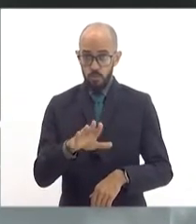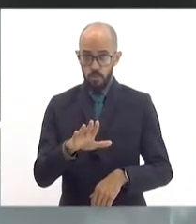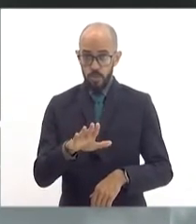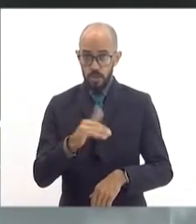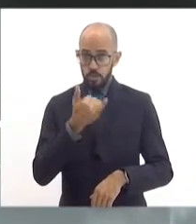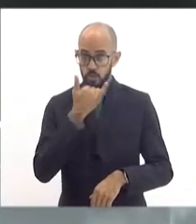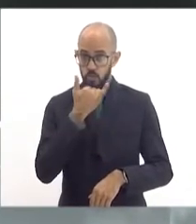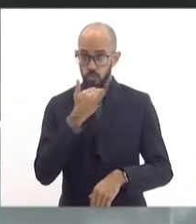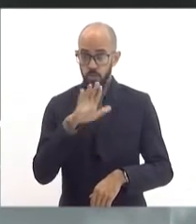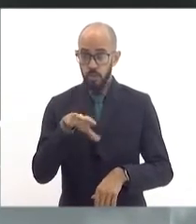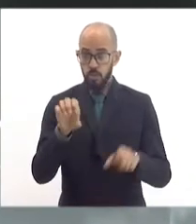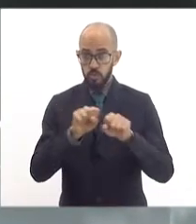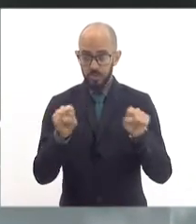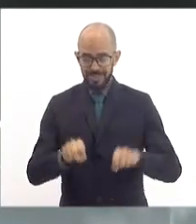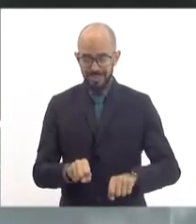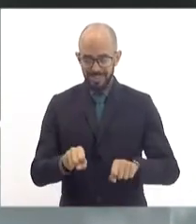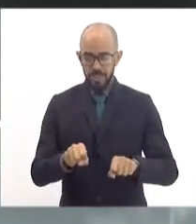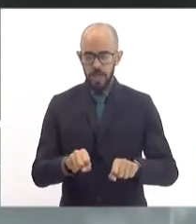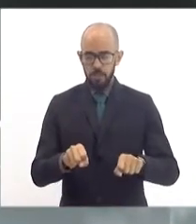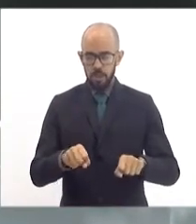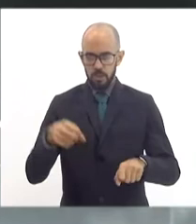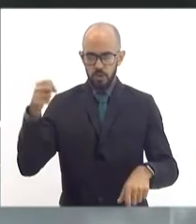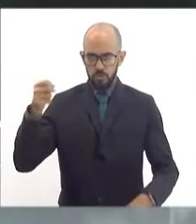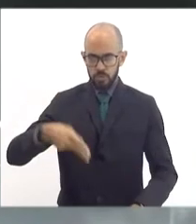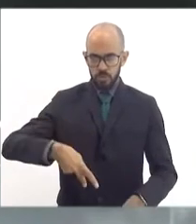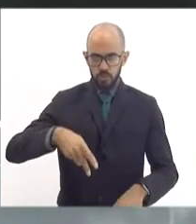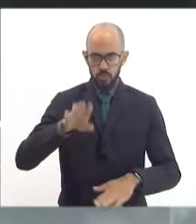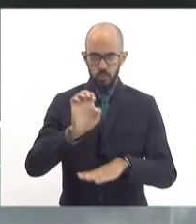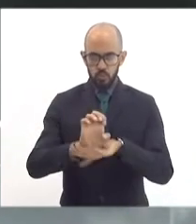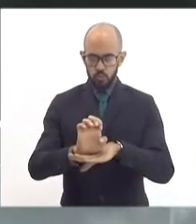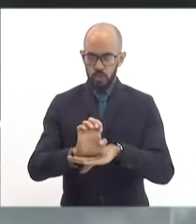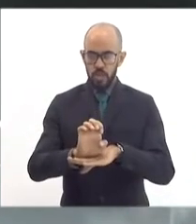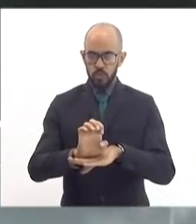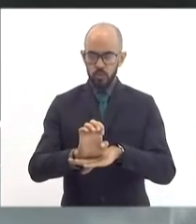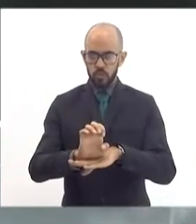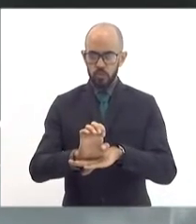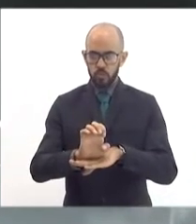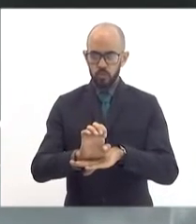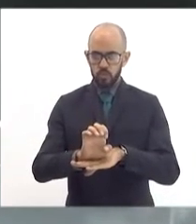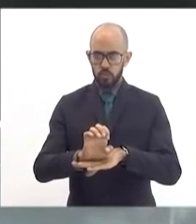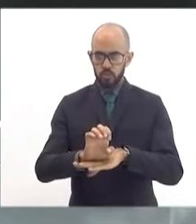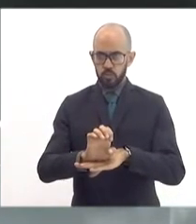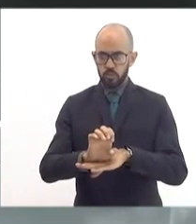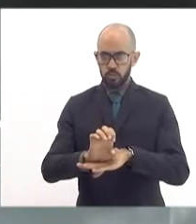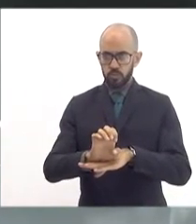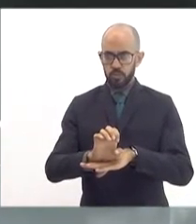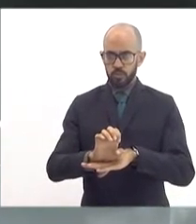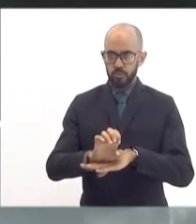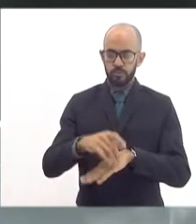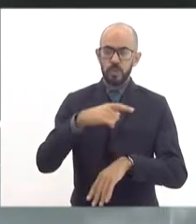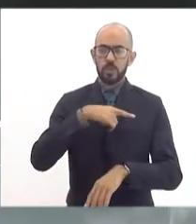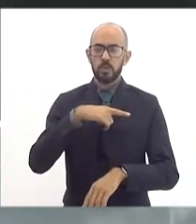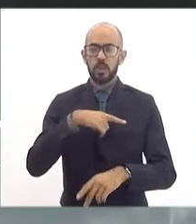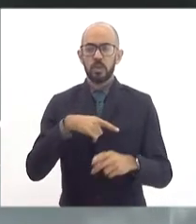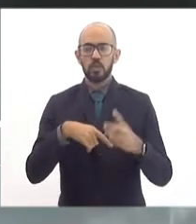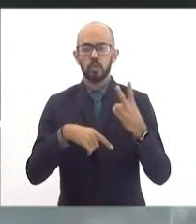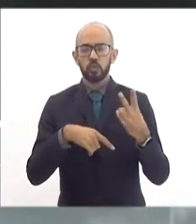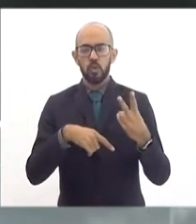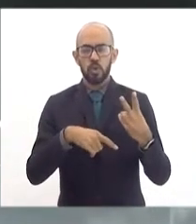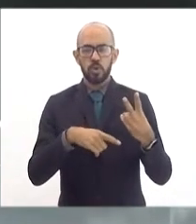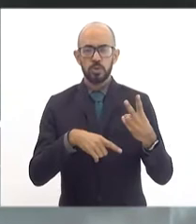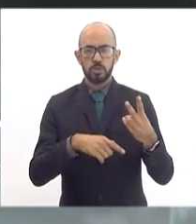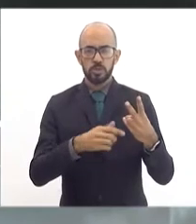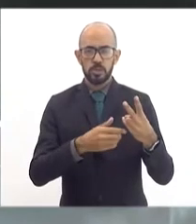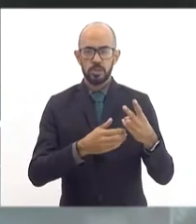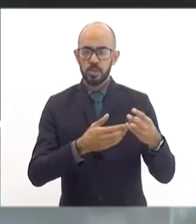o sistema previdenciário do Estado, ô, doutora Isabel, tem dois fundos,